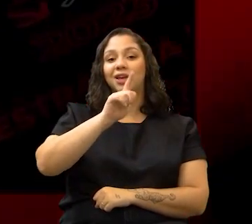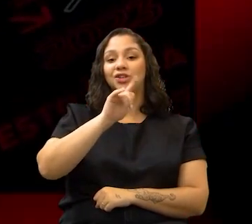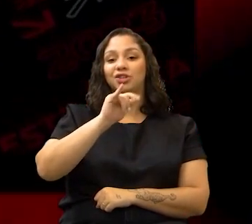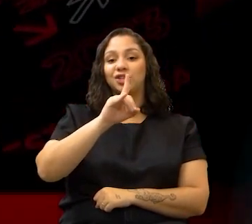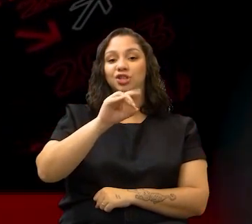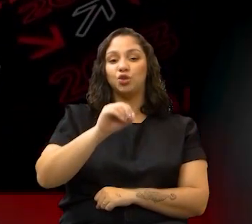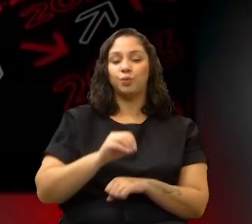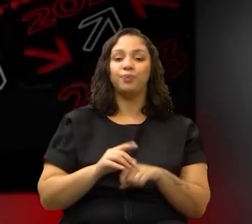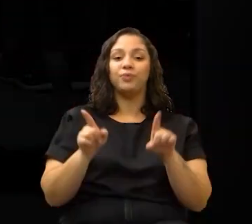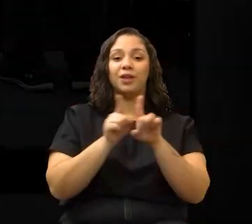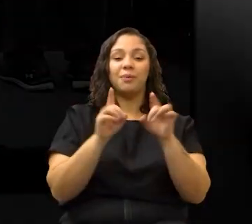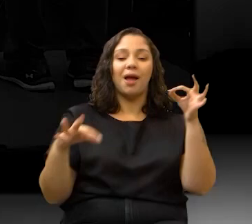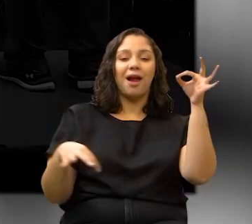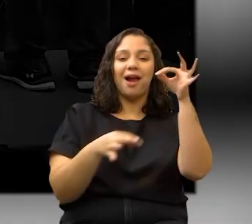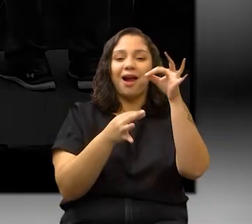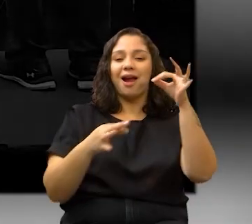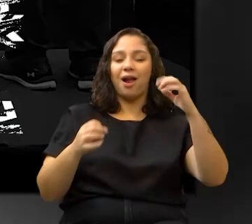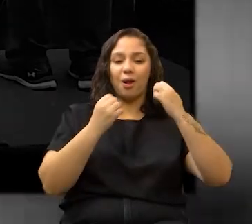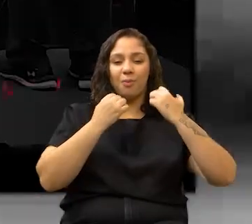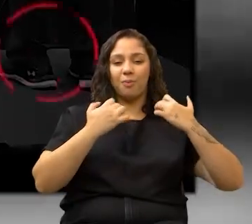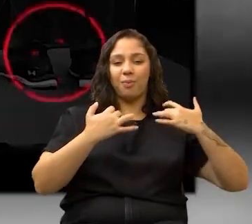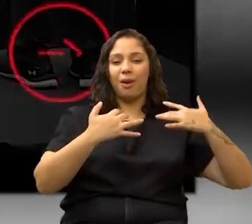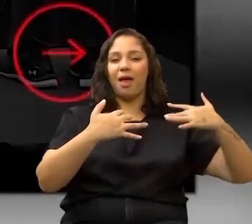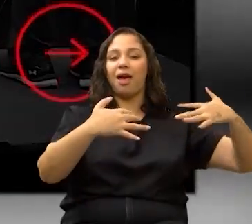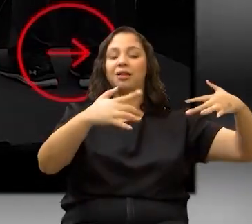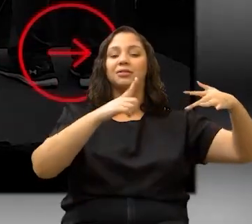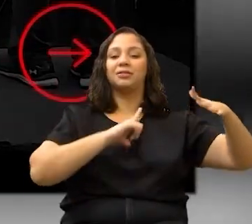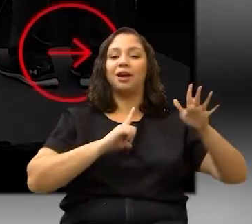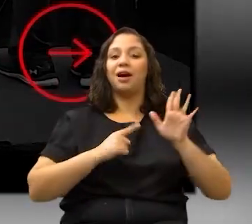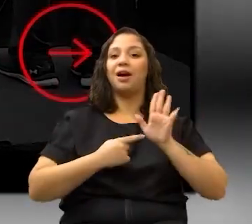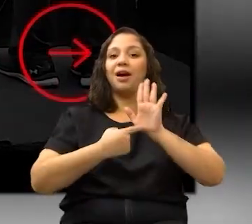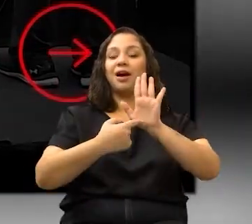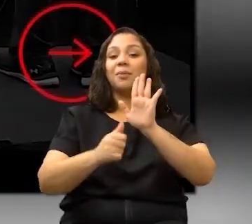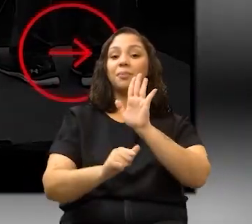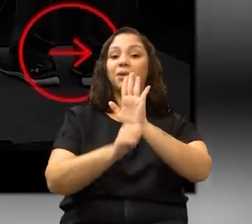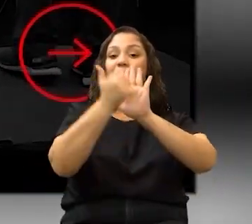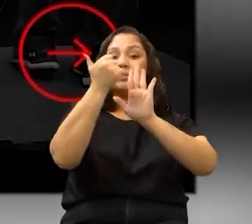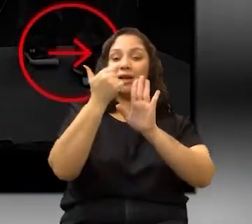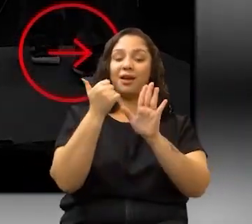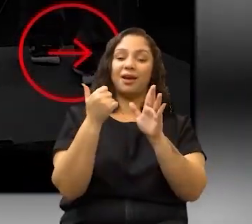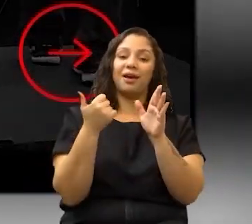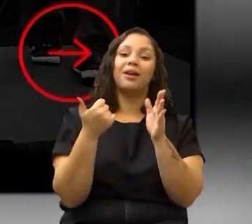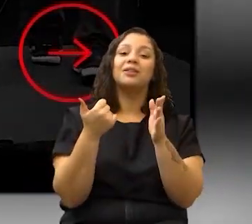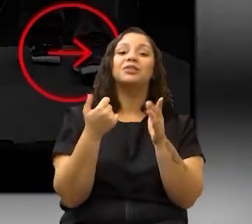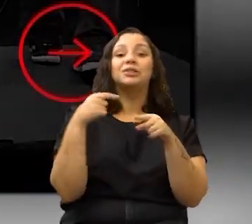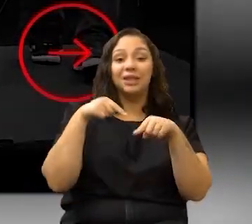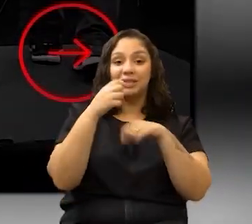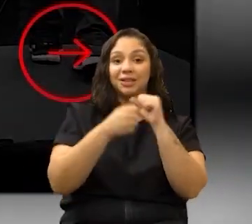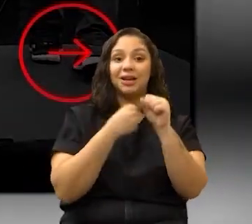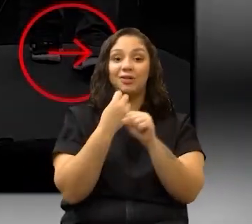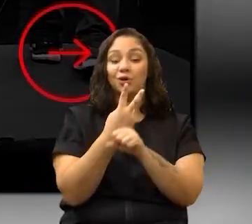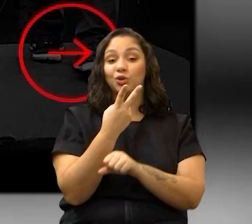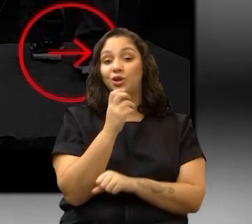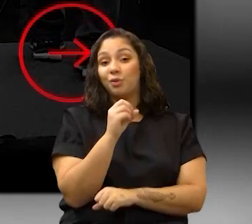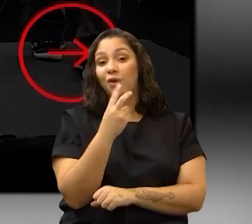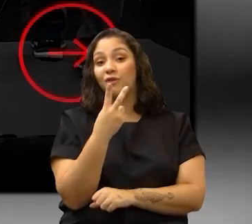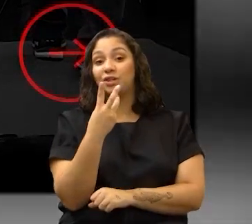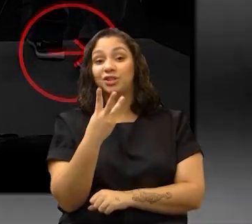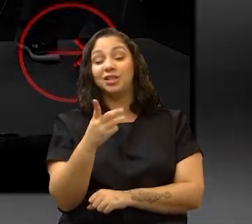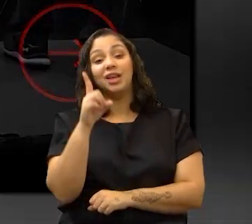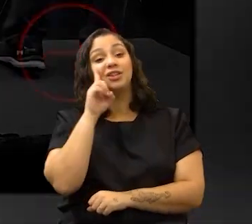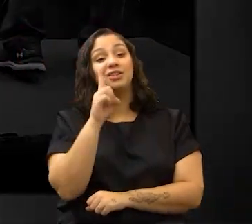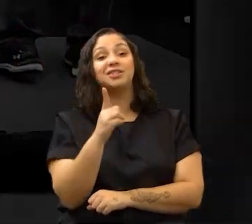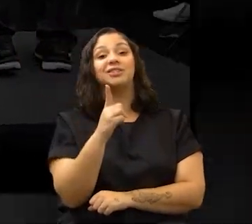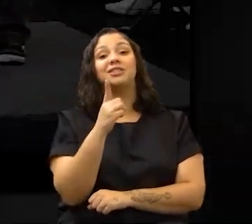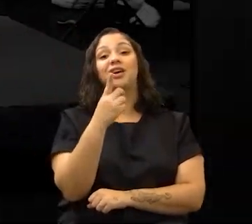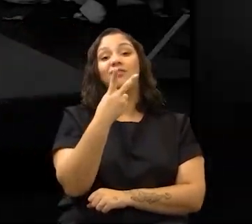Comunitária da Unicamp, em parceria com a Orquestra de Flautas, fará o seu primeiro concerto de 2023, na